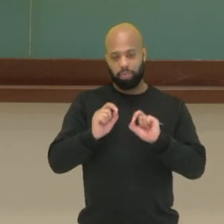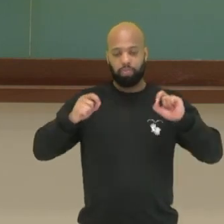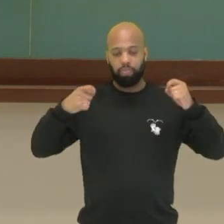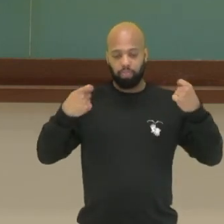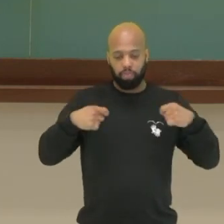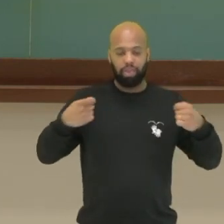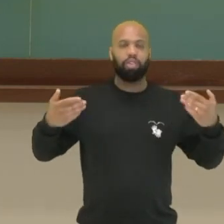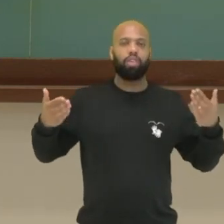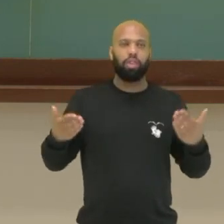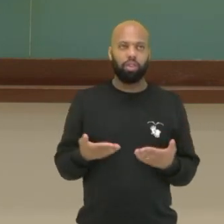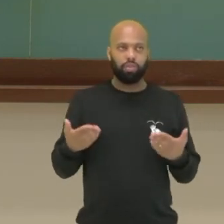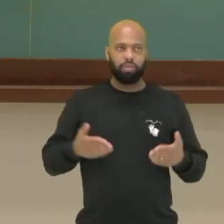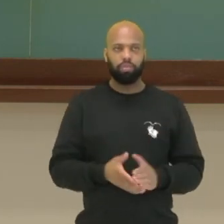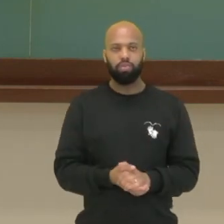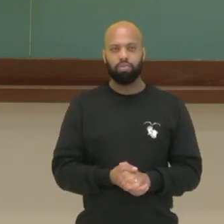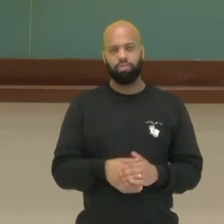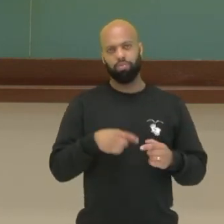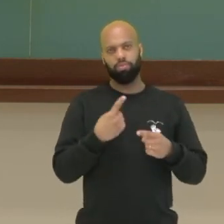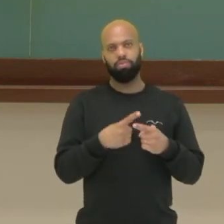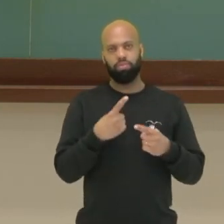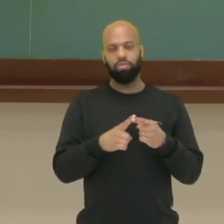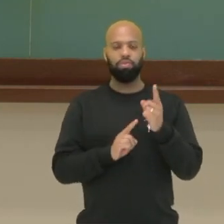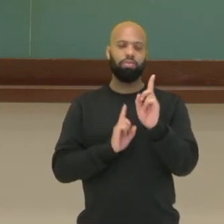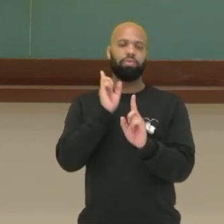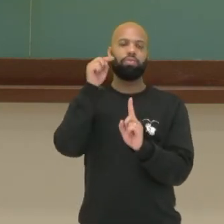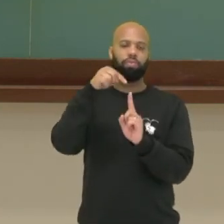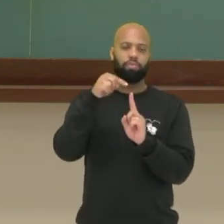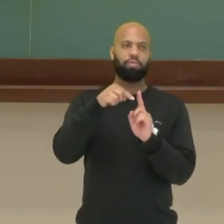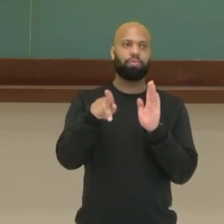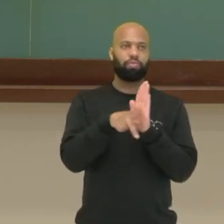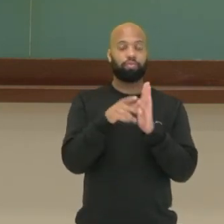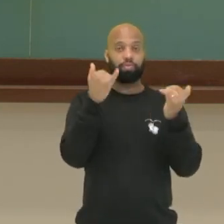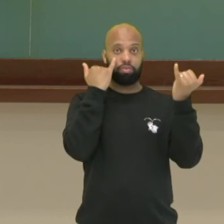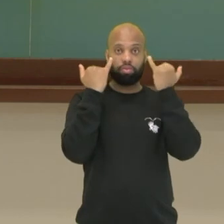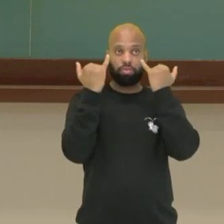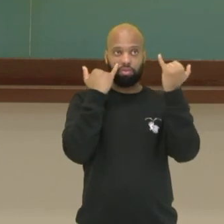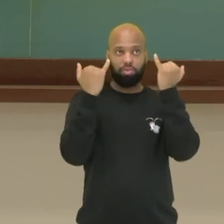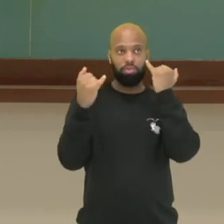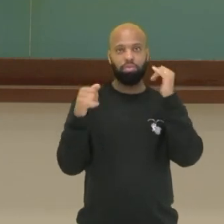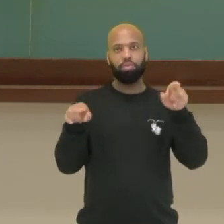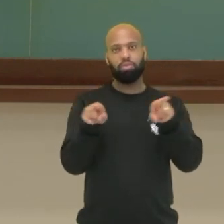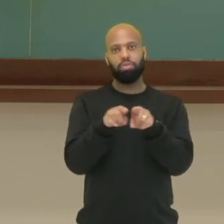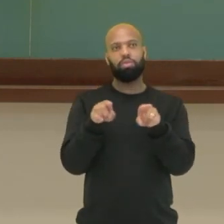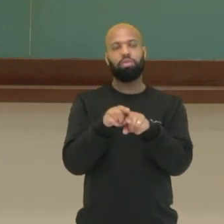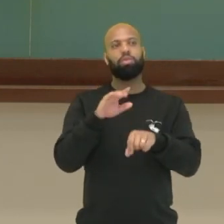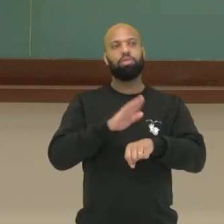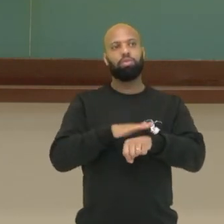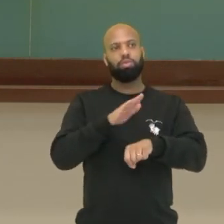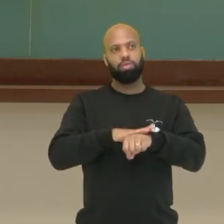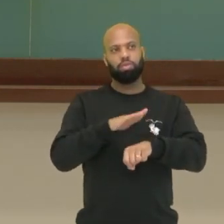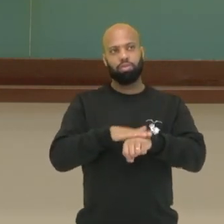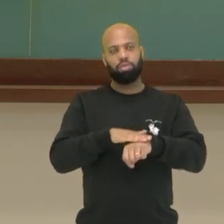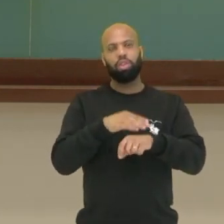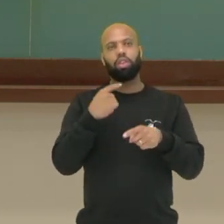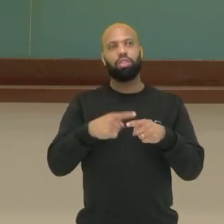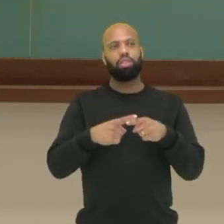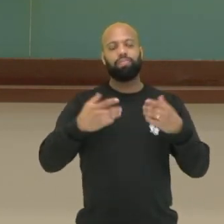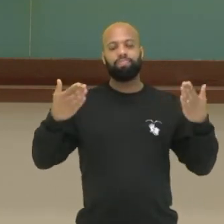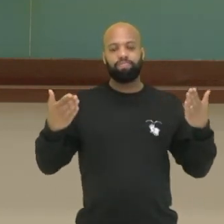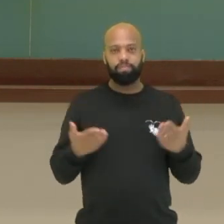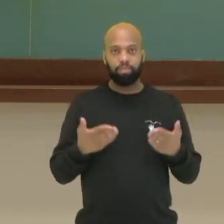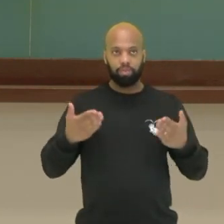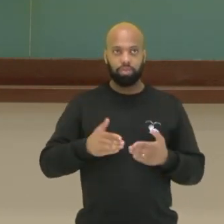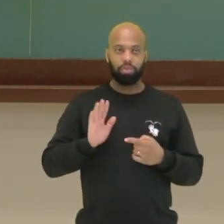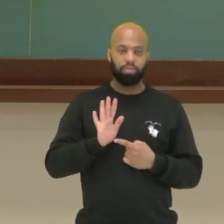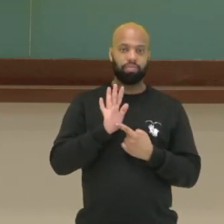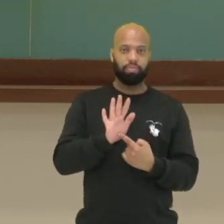aparecer no presente? Porque é a ideia da informatividade, do momento. Então, o presente do